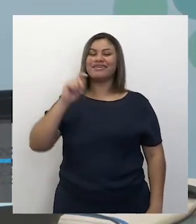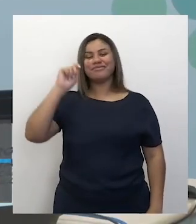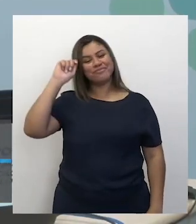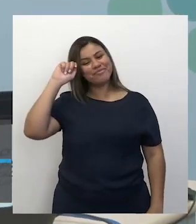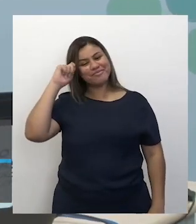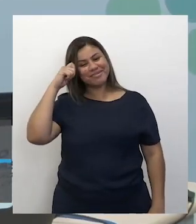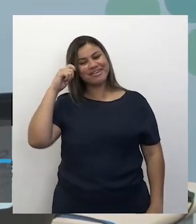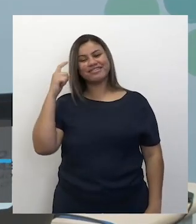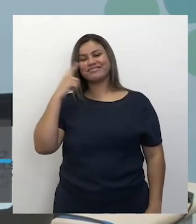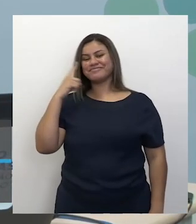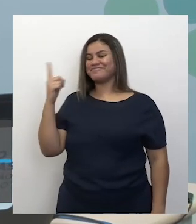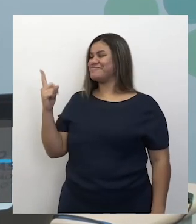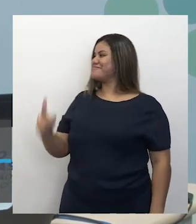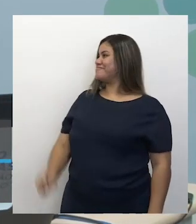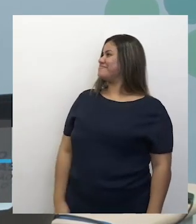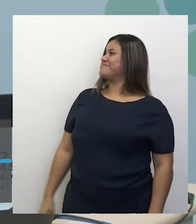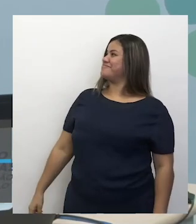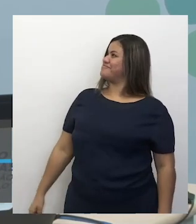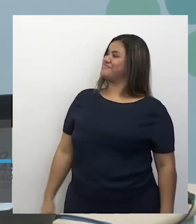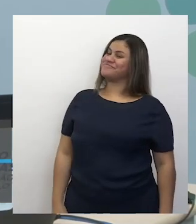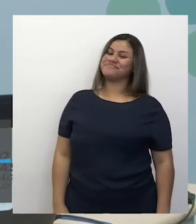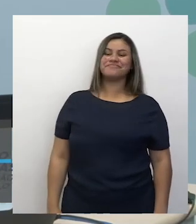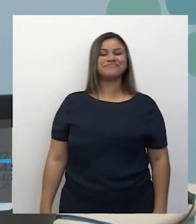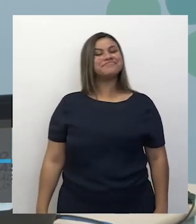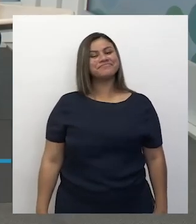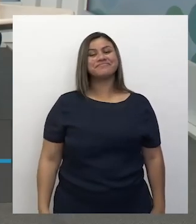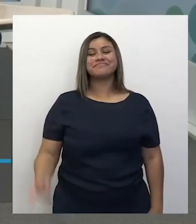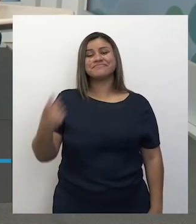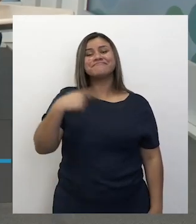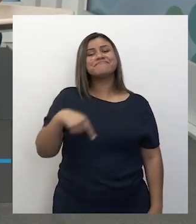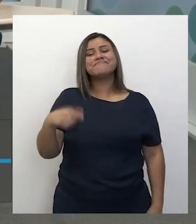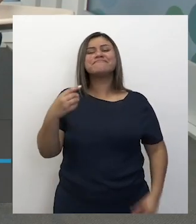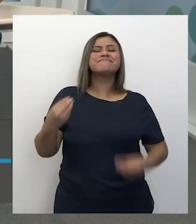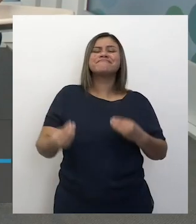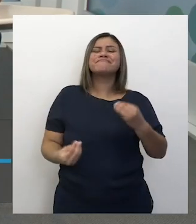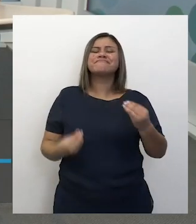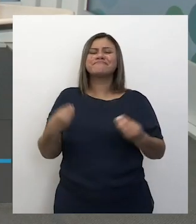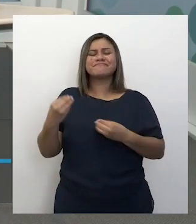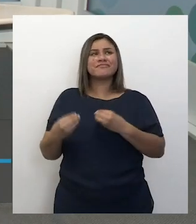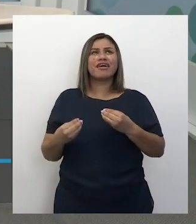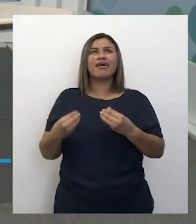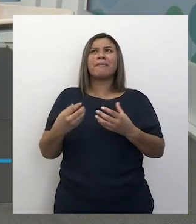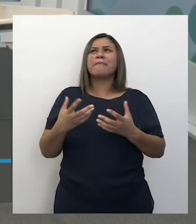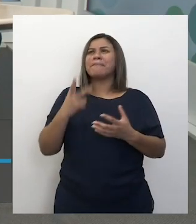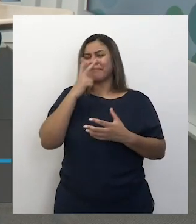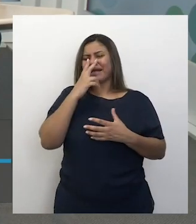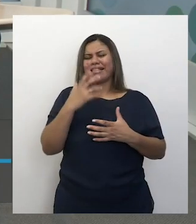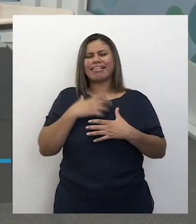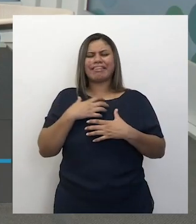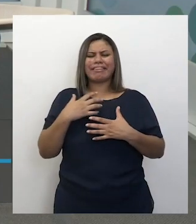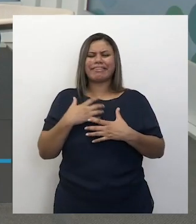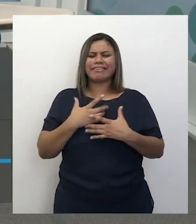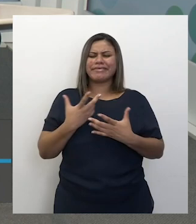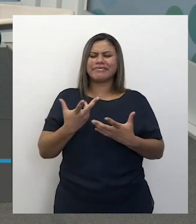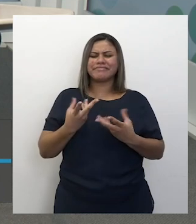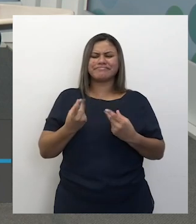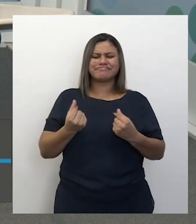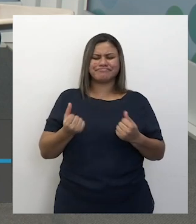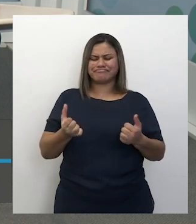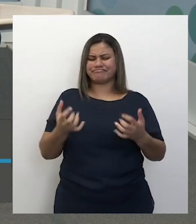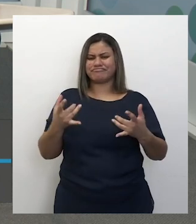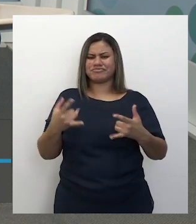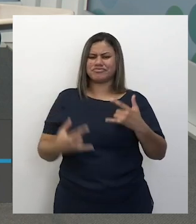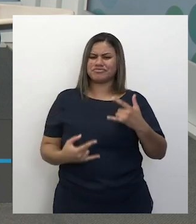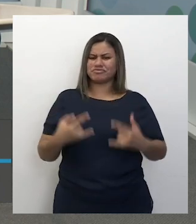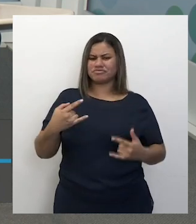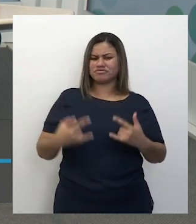Olha como a gente está tão, como é que fala, robotizado, acho que essa é a palavra, a ver as coisas.